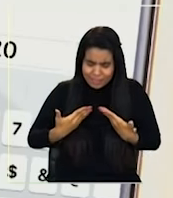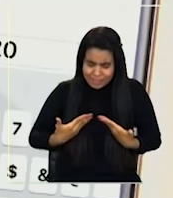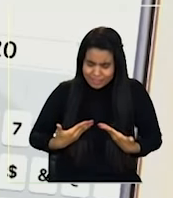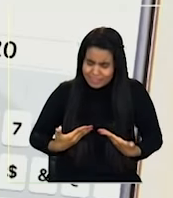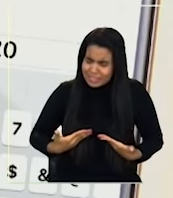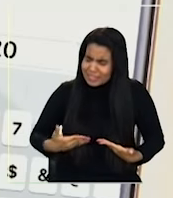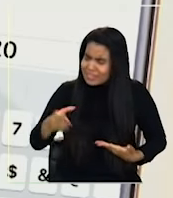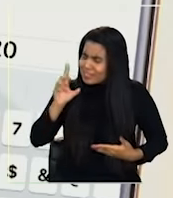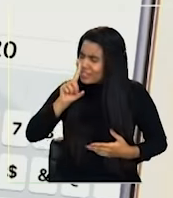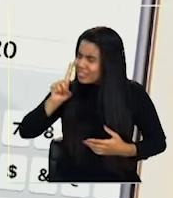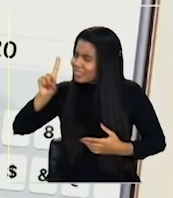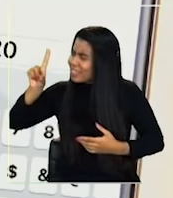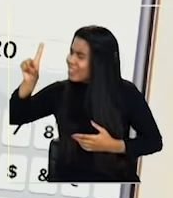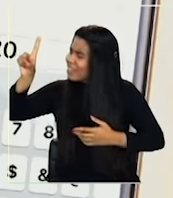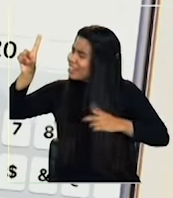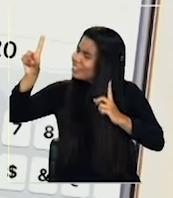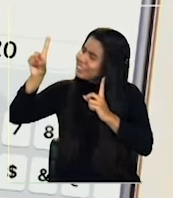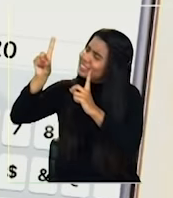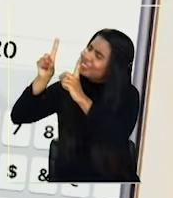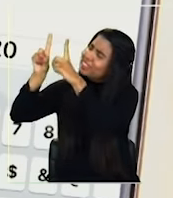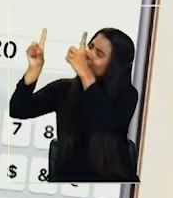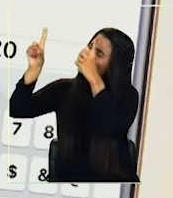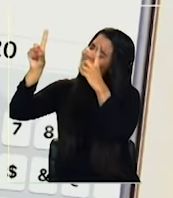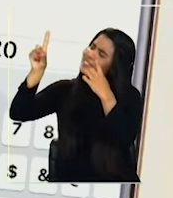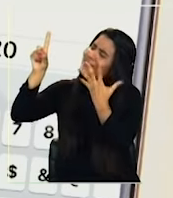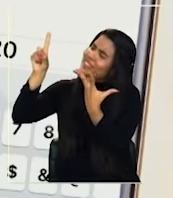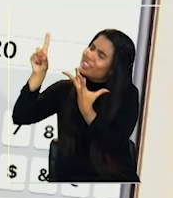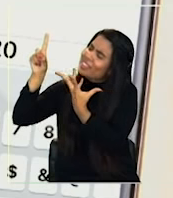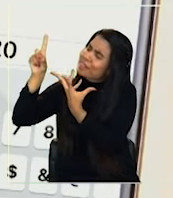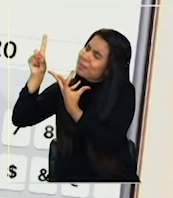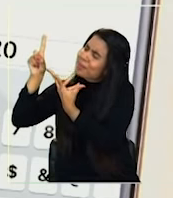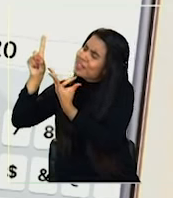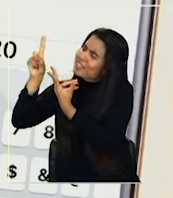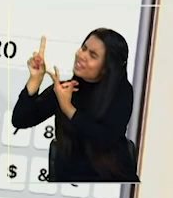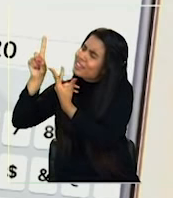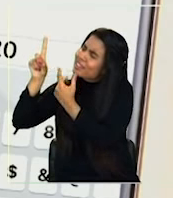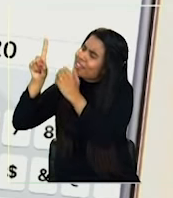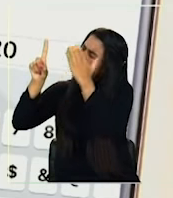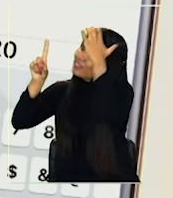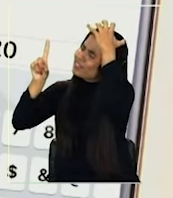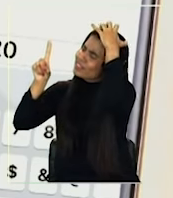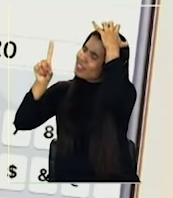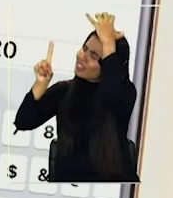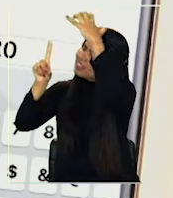Eu encontrei teus altares, Senhor, rei meu.